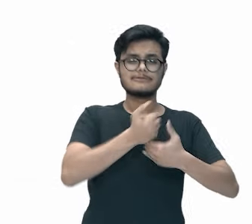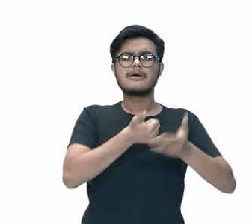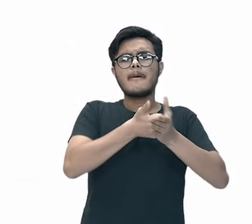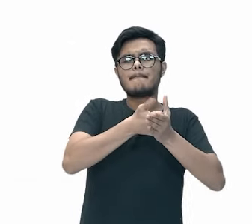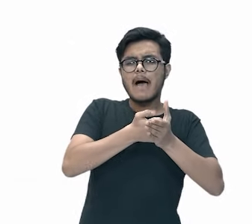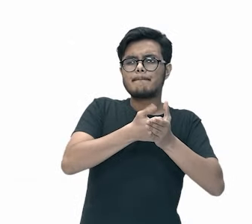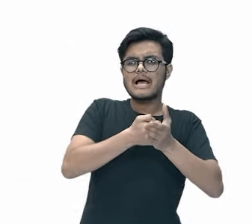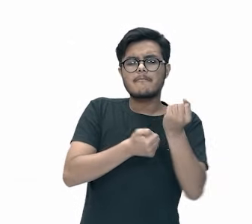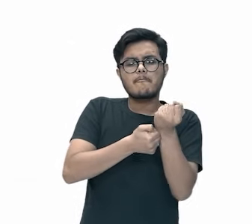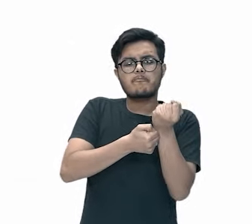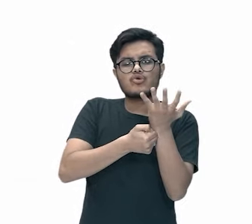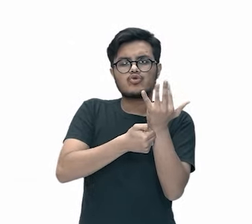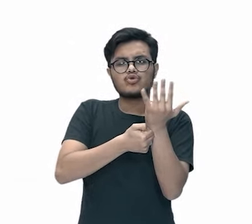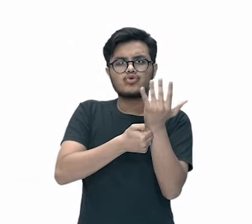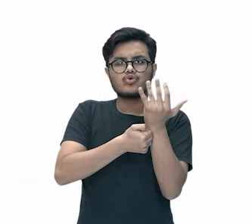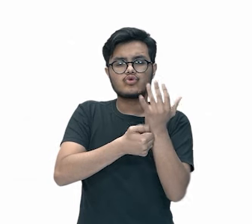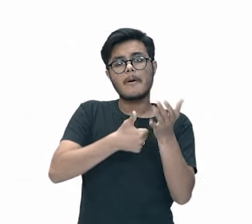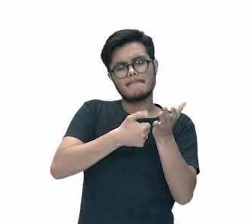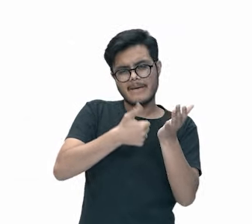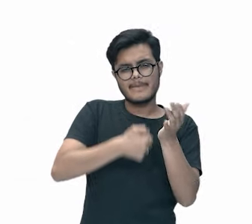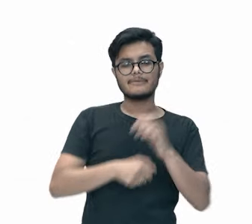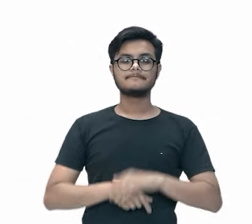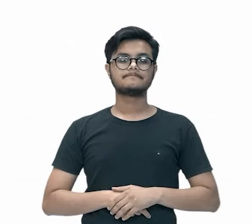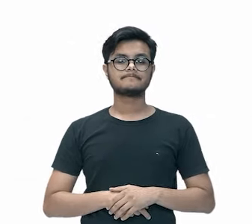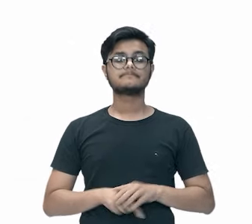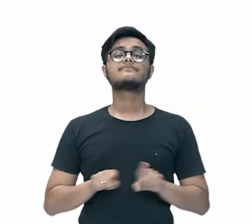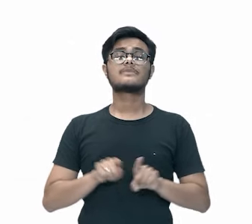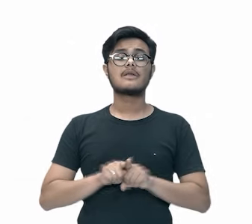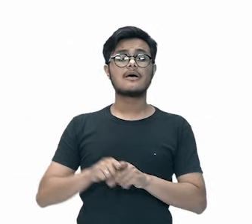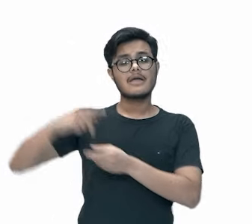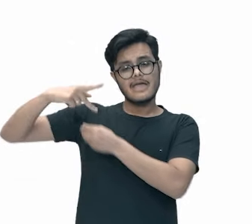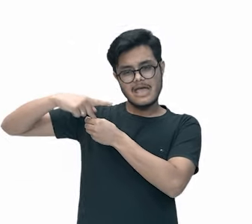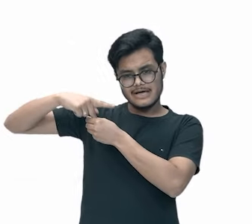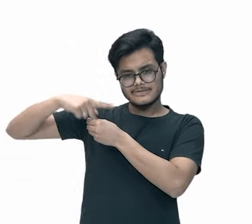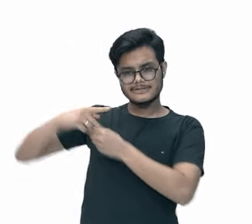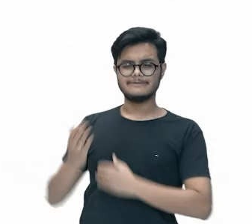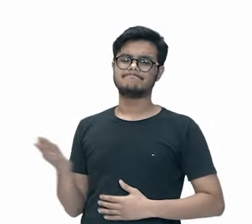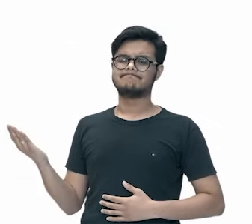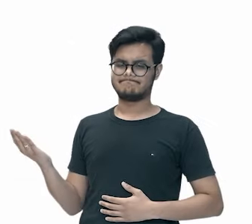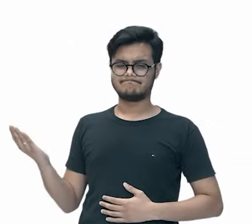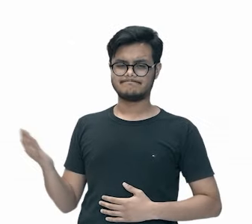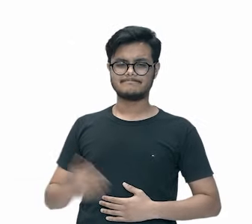de combustão, né? E também abaixo a gasolina, tá bom? Que